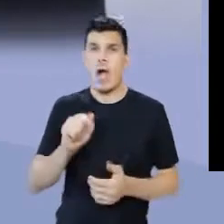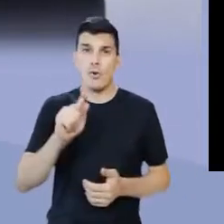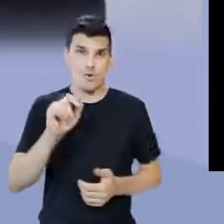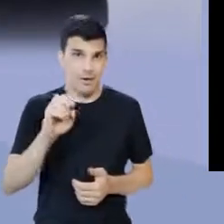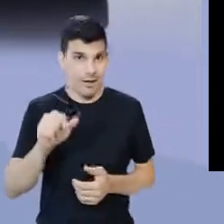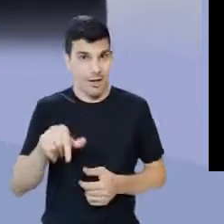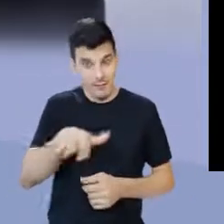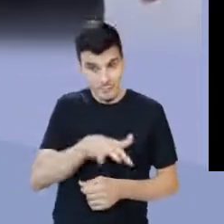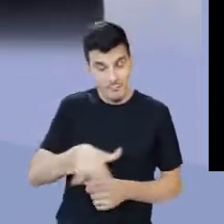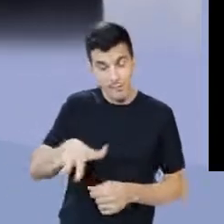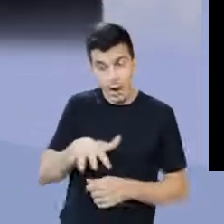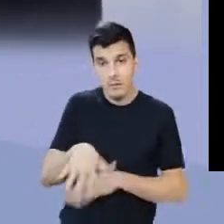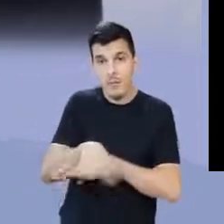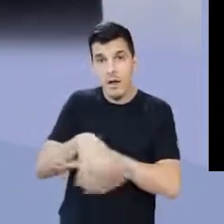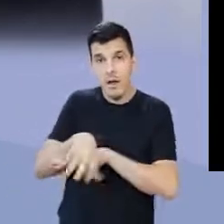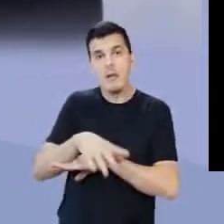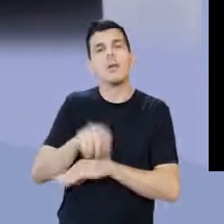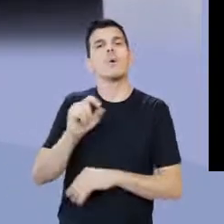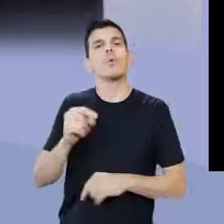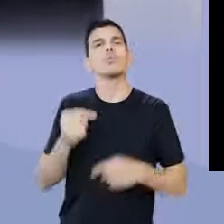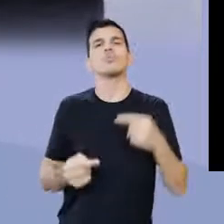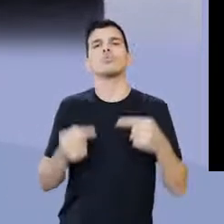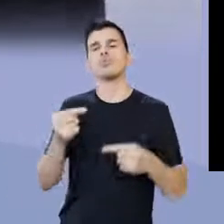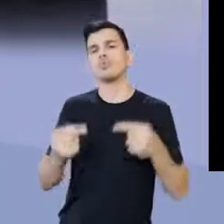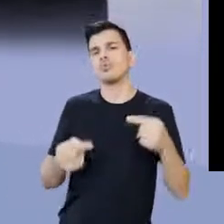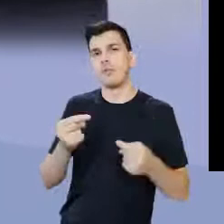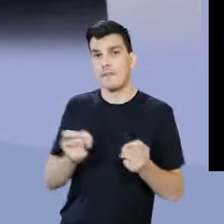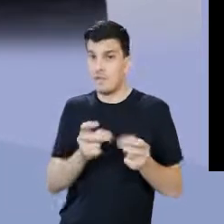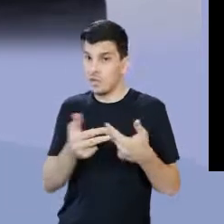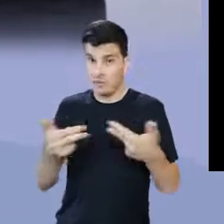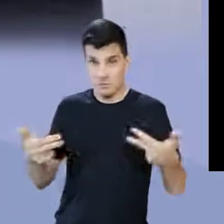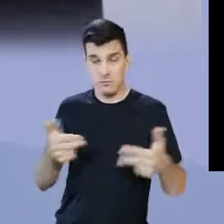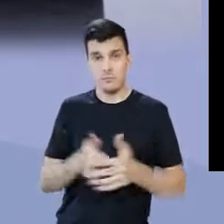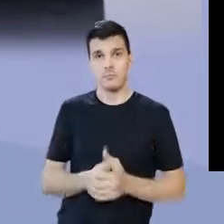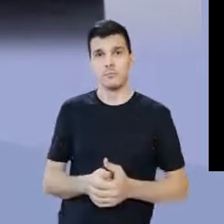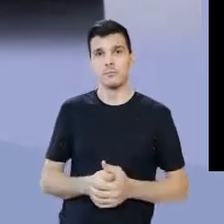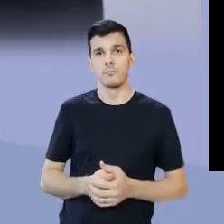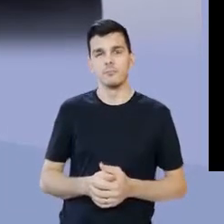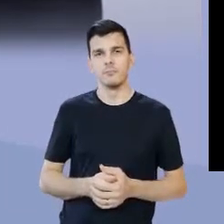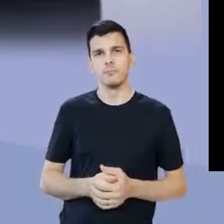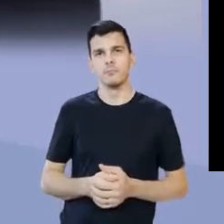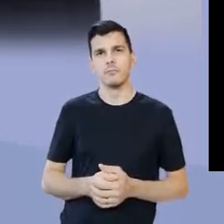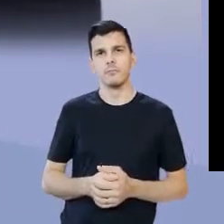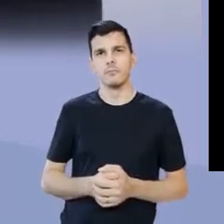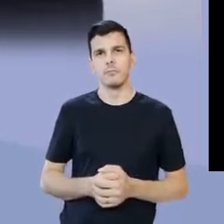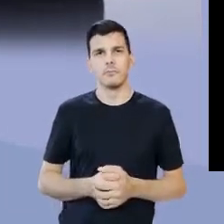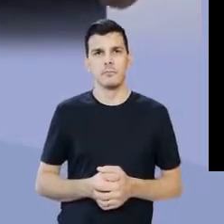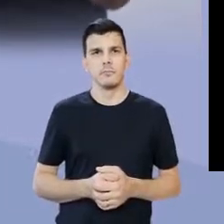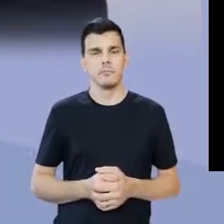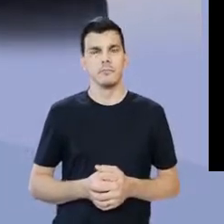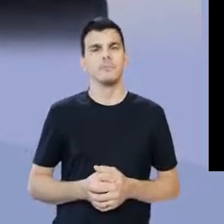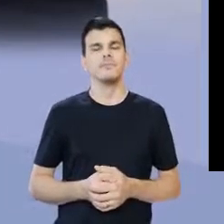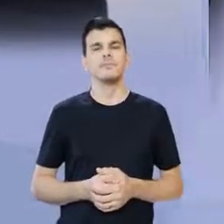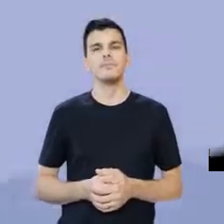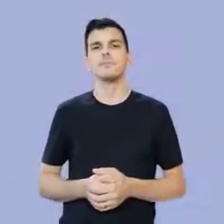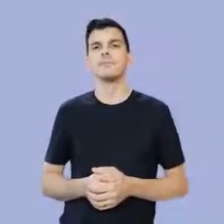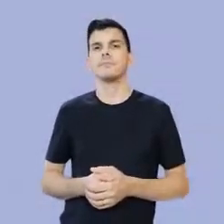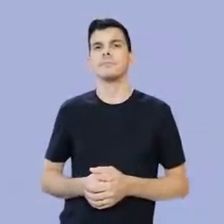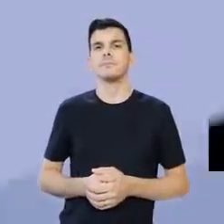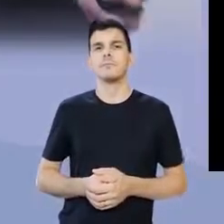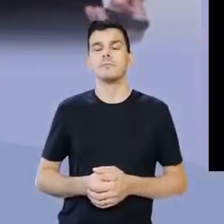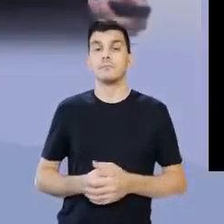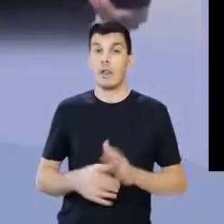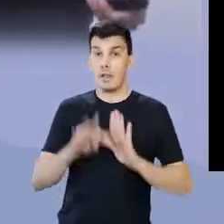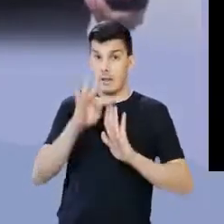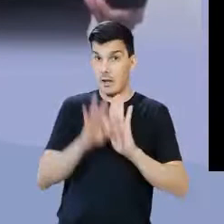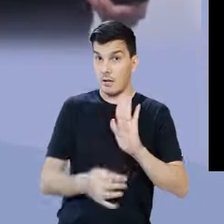praça, era um local onde se discutia, onde se vendia, tá bom? Cuidado com esses nomes, mas geralmente vem a descrição para você. Okay?